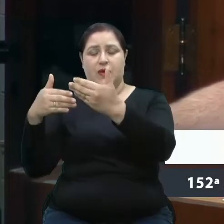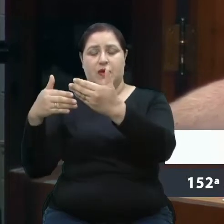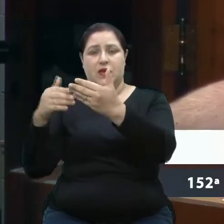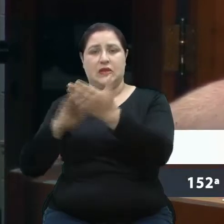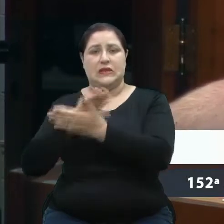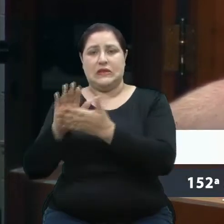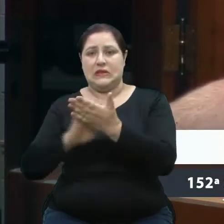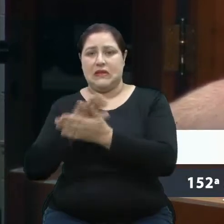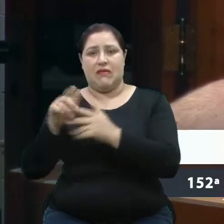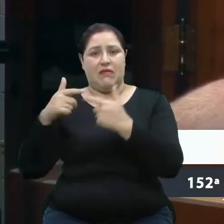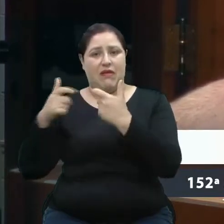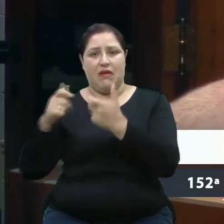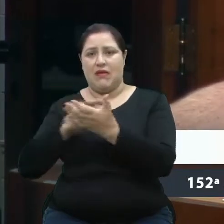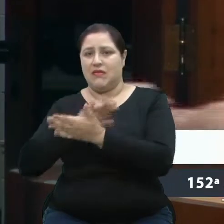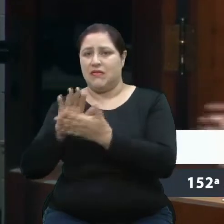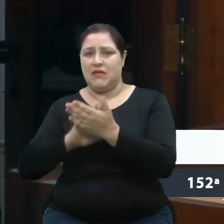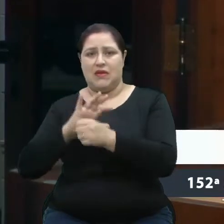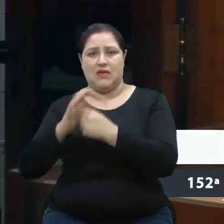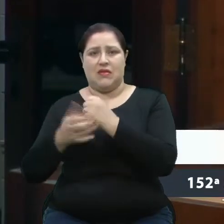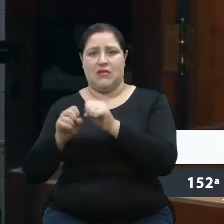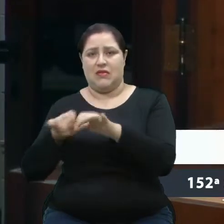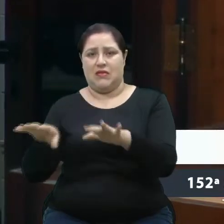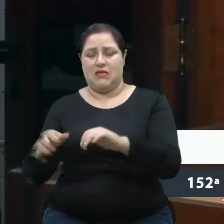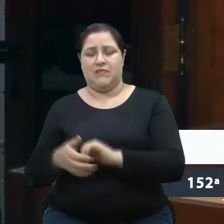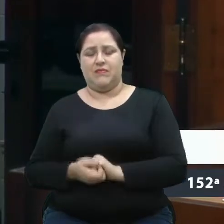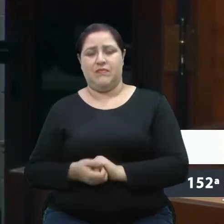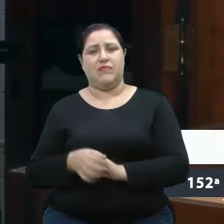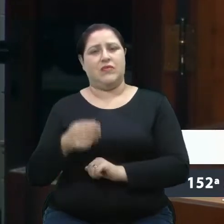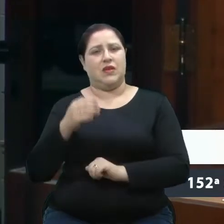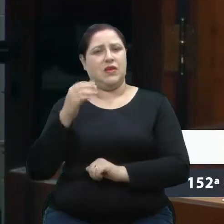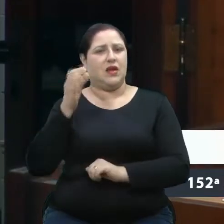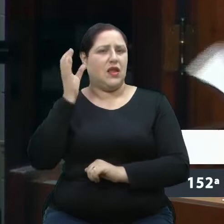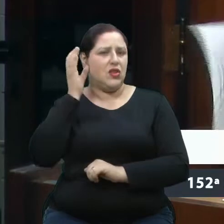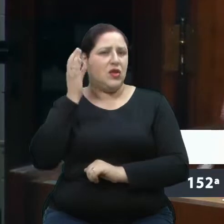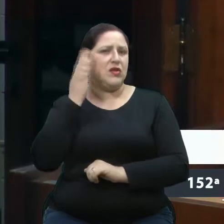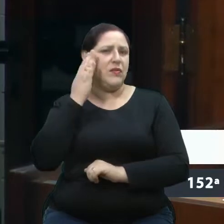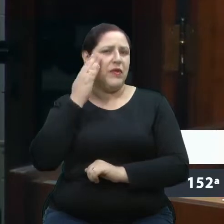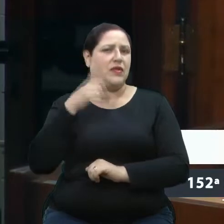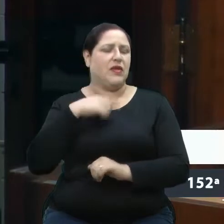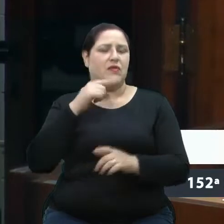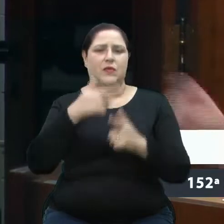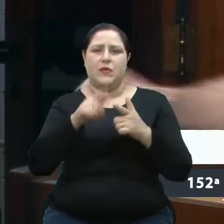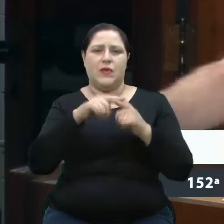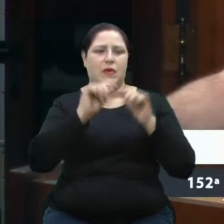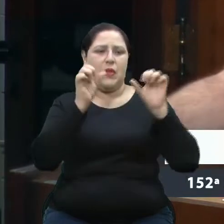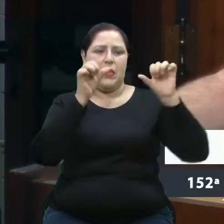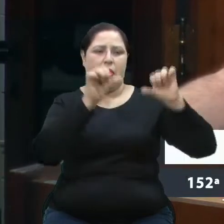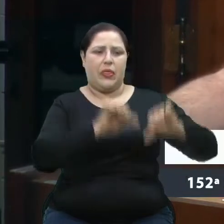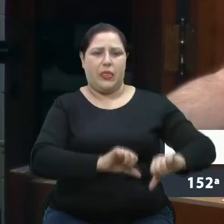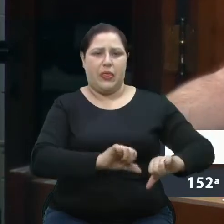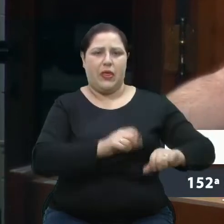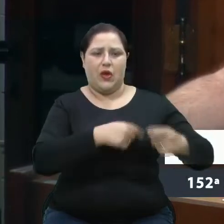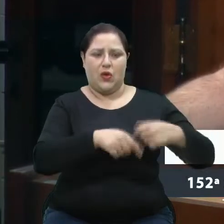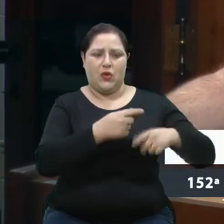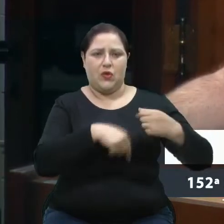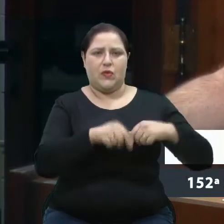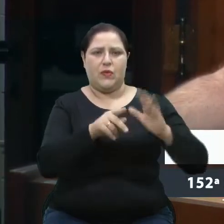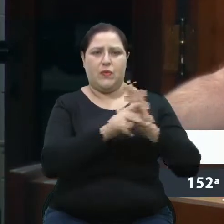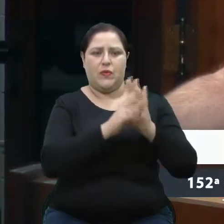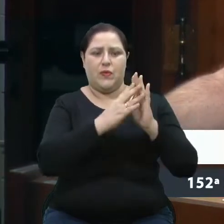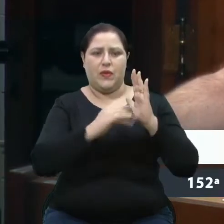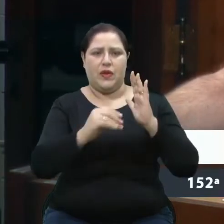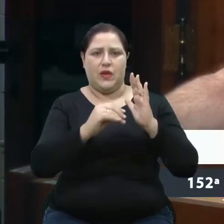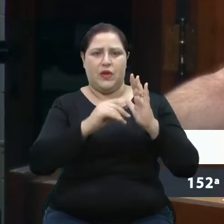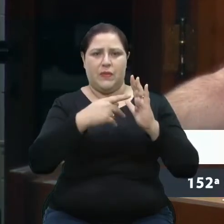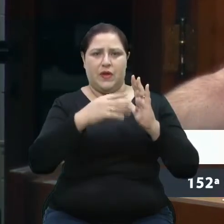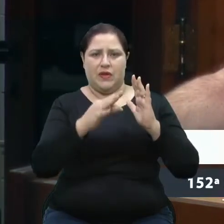pandemia. Vereador Cadória, para se ter uma ideia do desastre econômico provocado pelo modelo petista de governar,